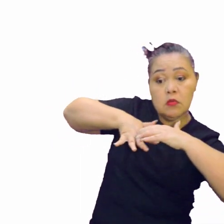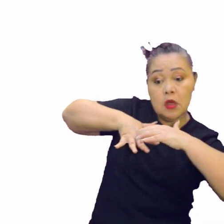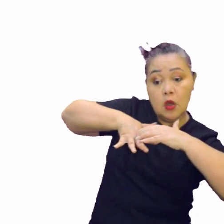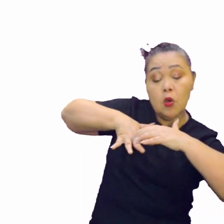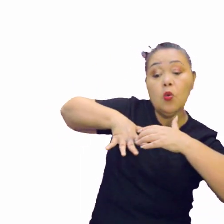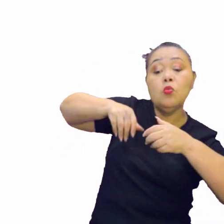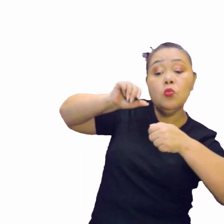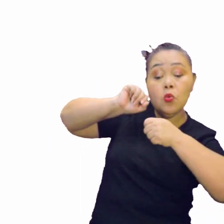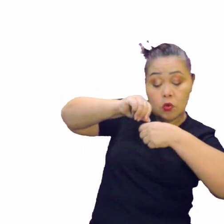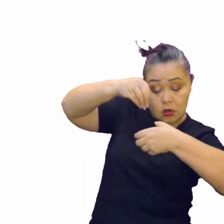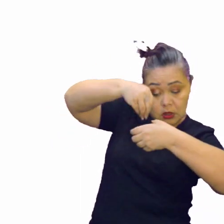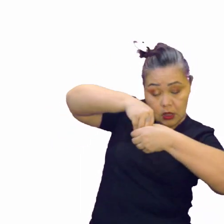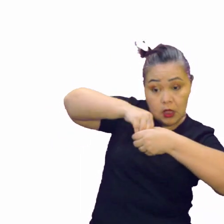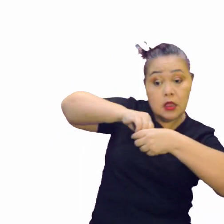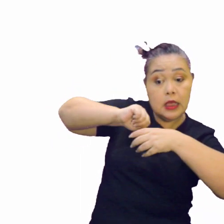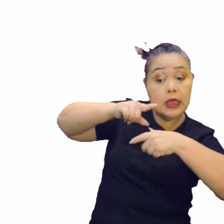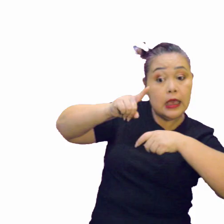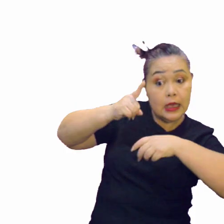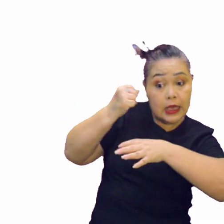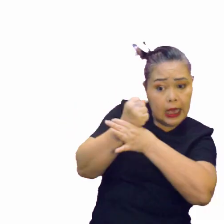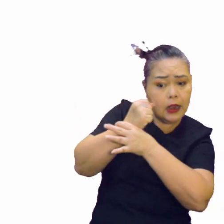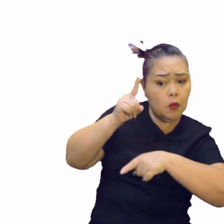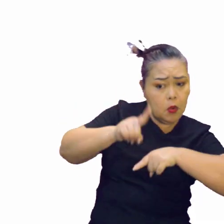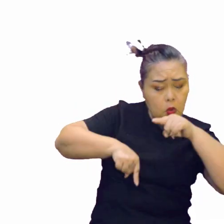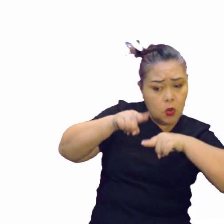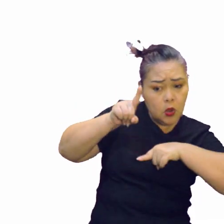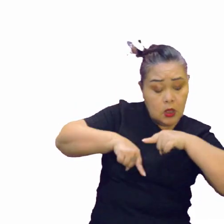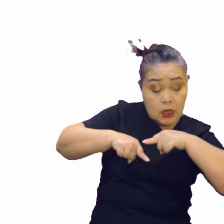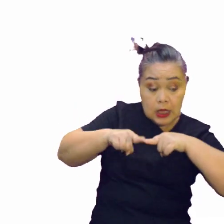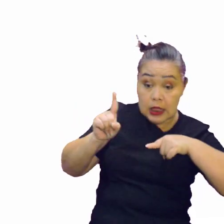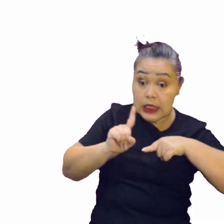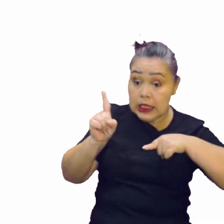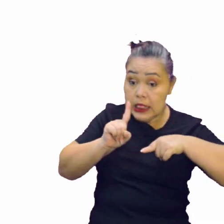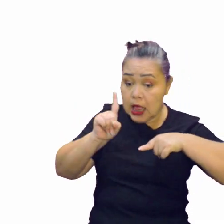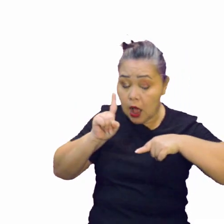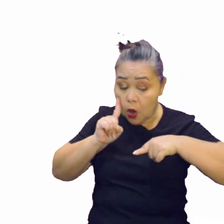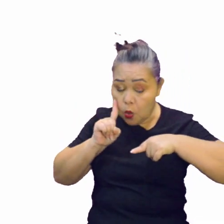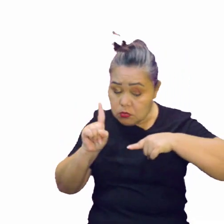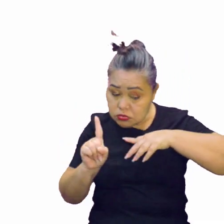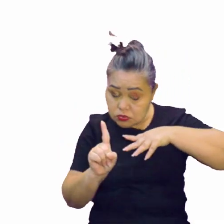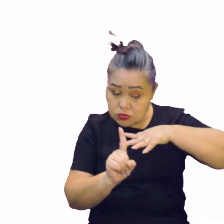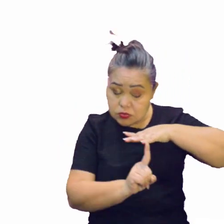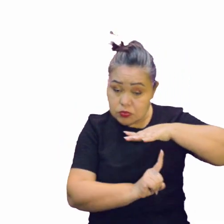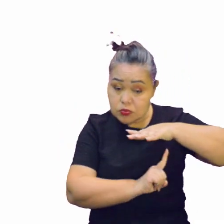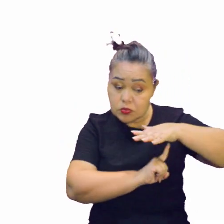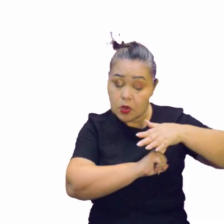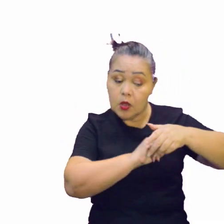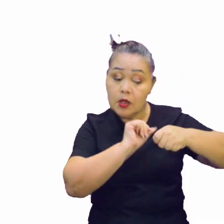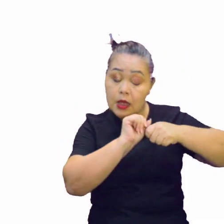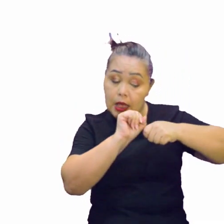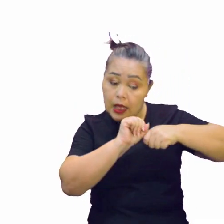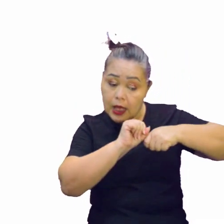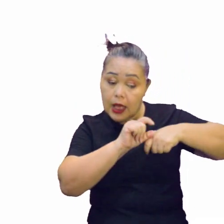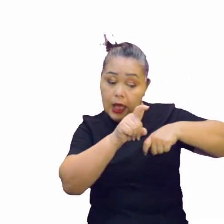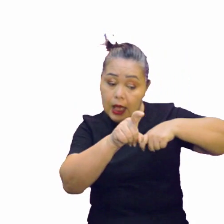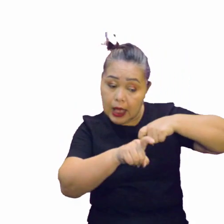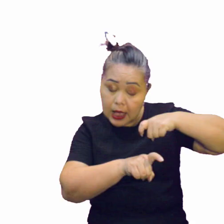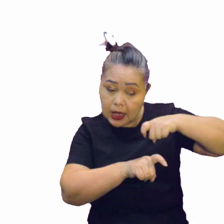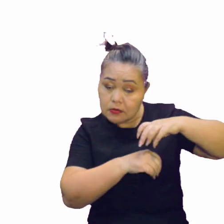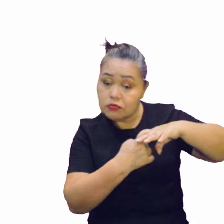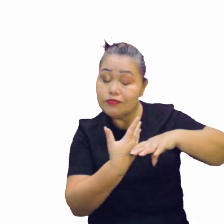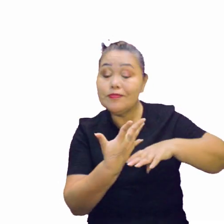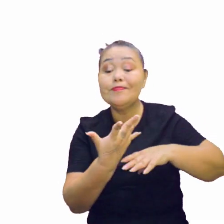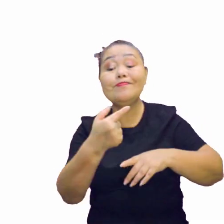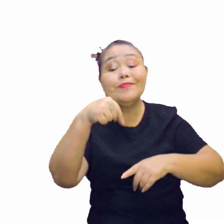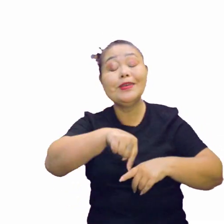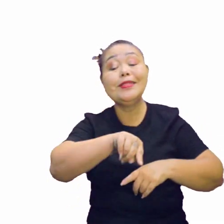produto e não interferir nas atividades agroecológicas de animais que estão no